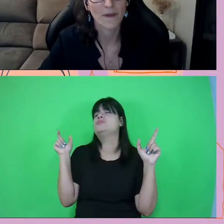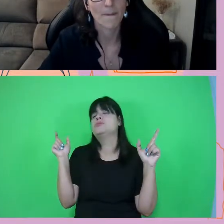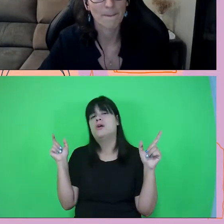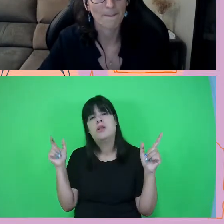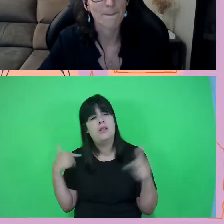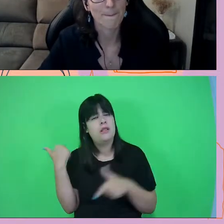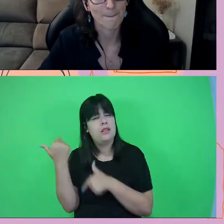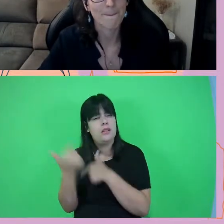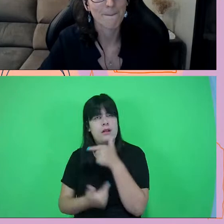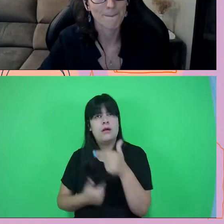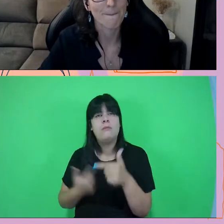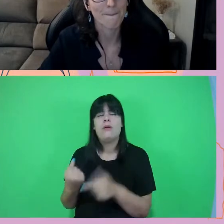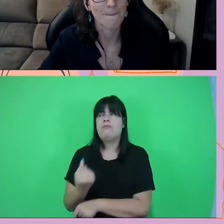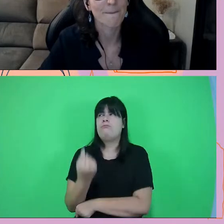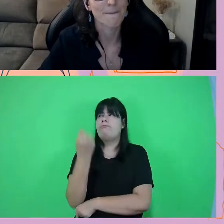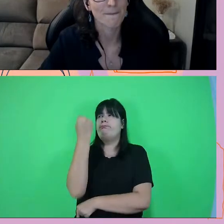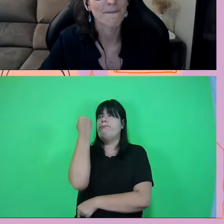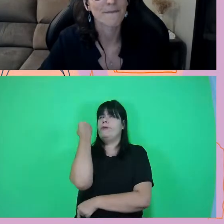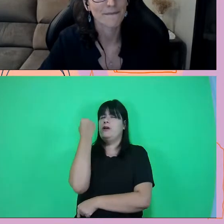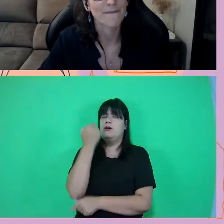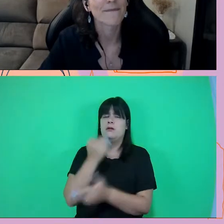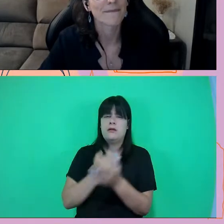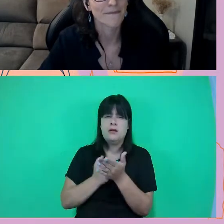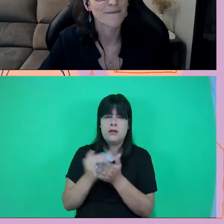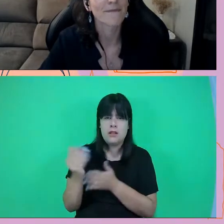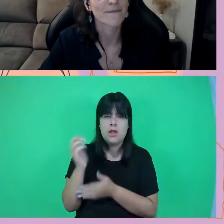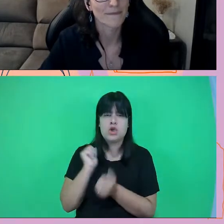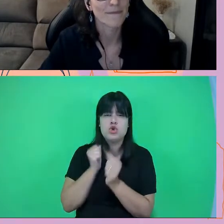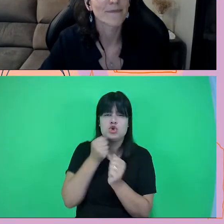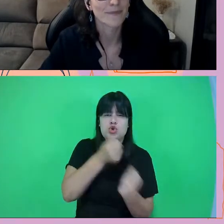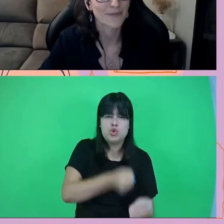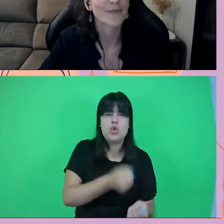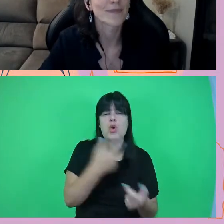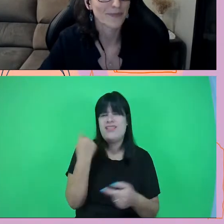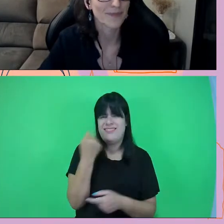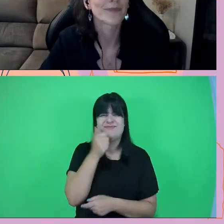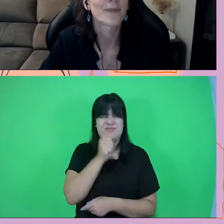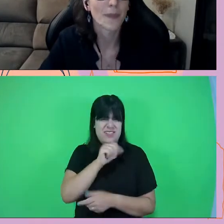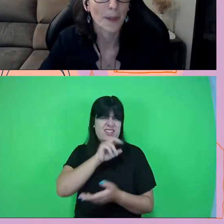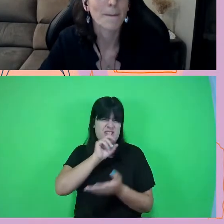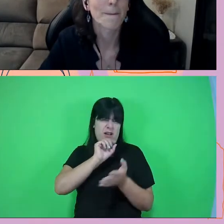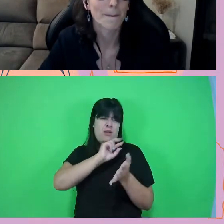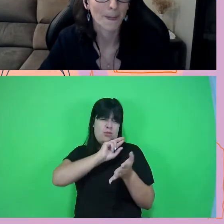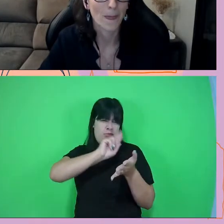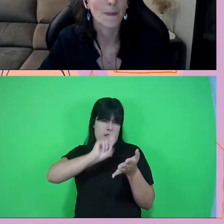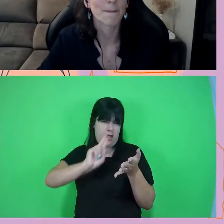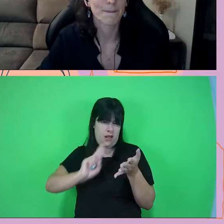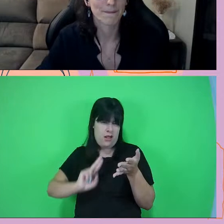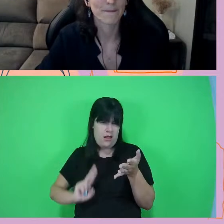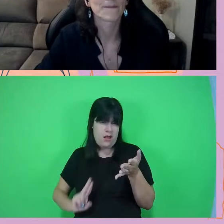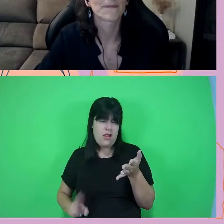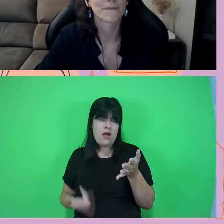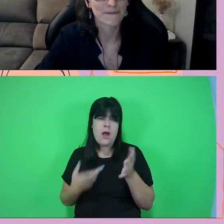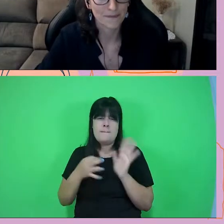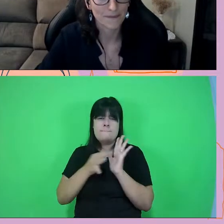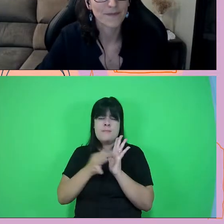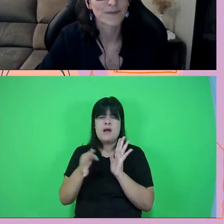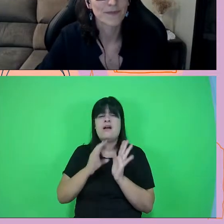iniciou lá atrás, né, com essas judocas que eu citei aí, né, a Claudirene César,